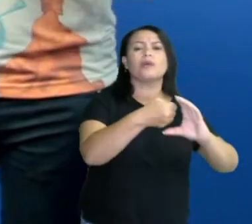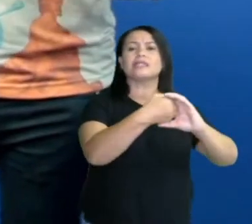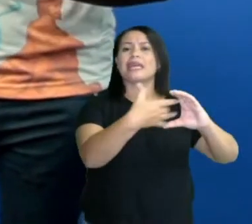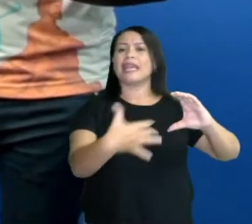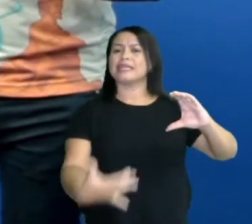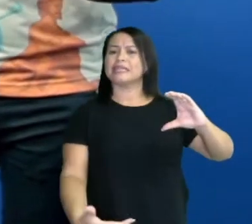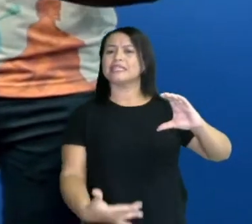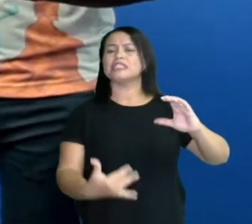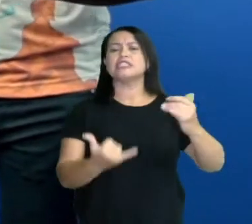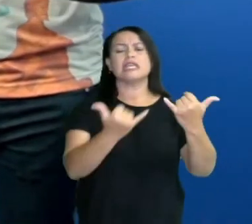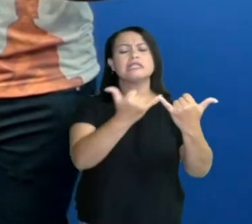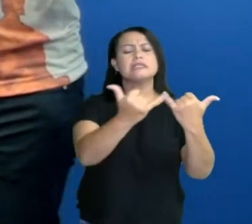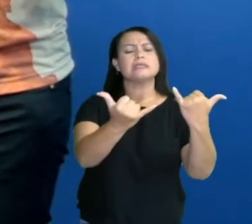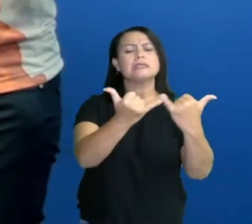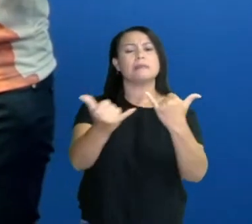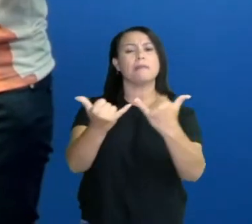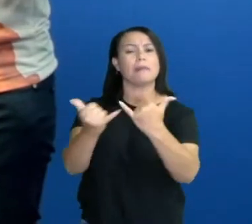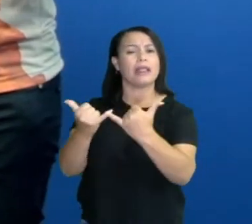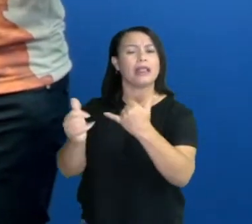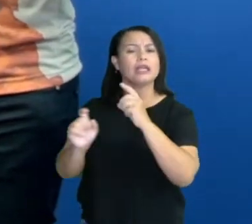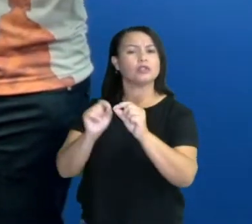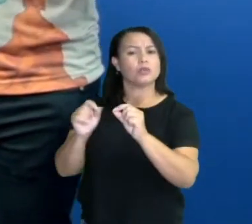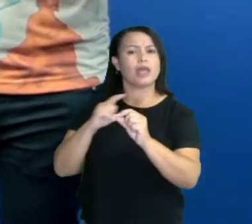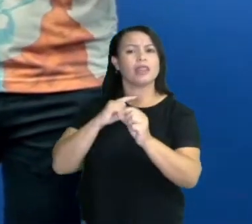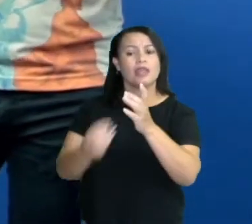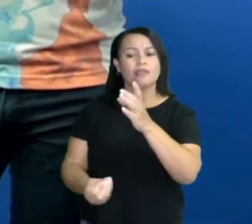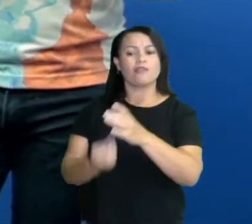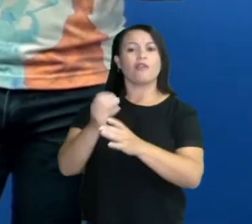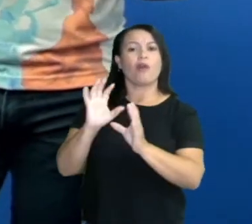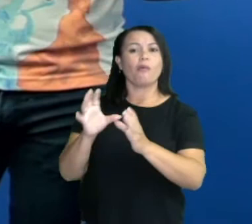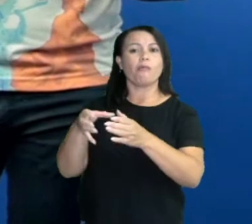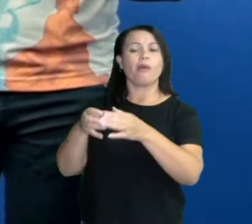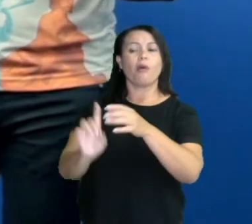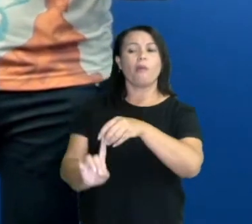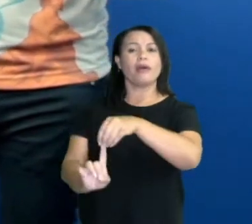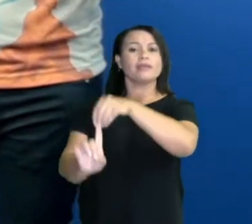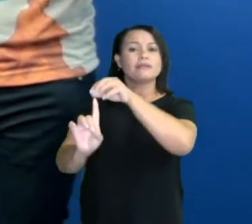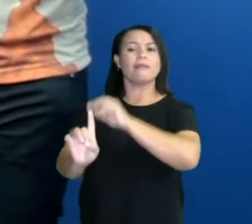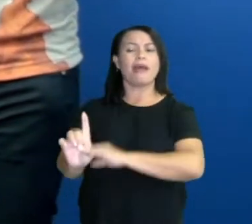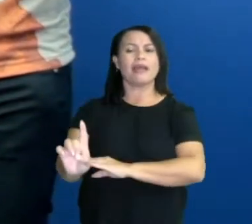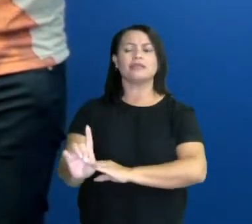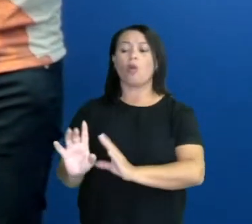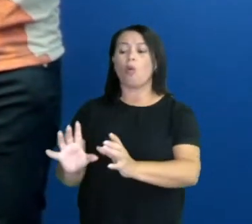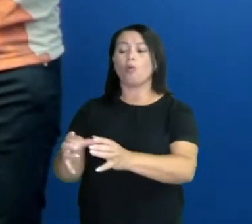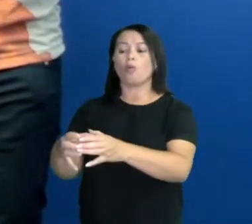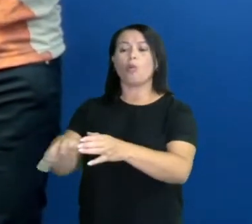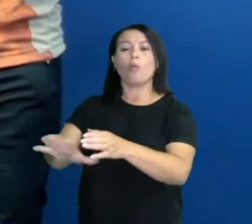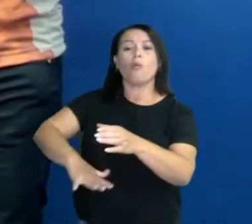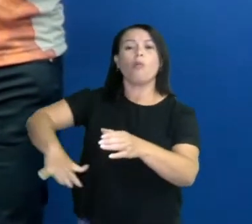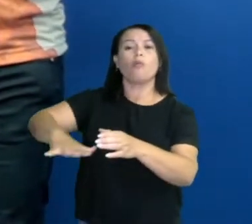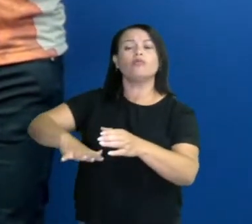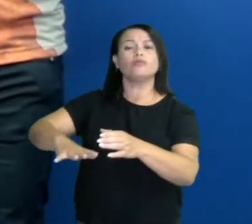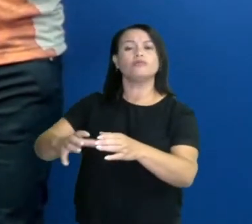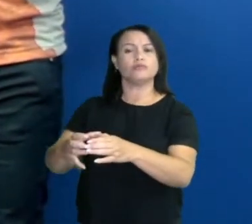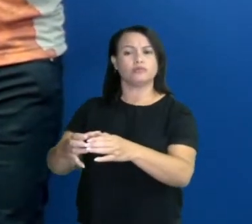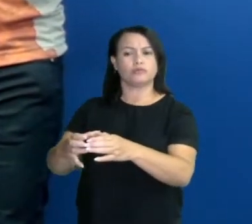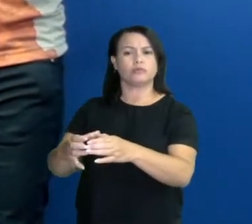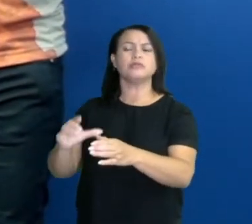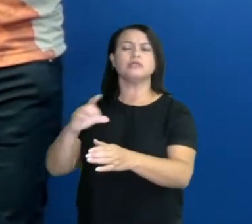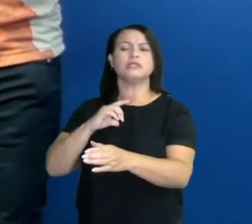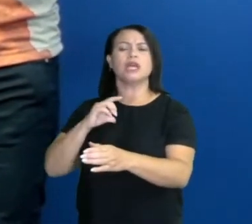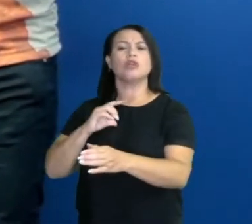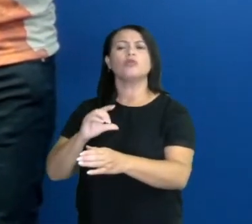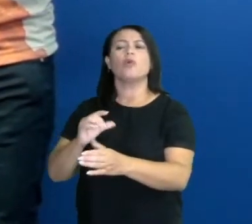características semelhantes, formam uma espécie, né? Então, essa espécie é esse conjunto de